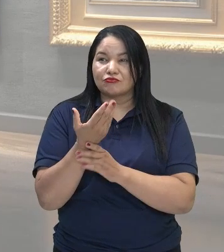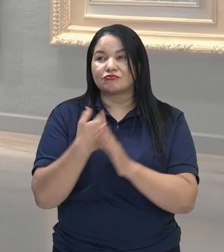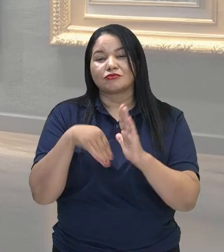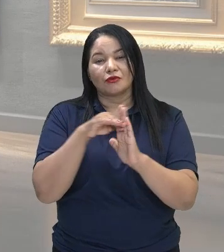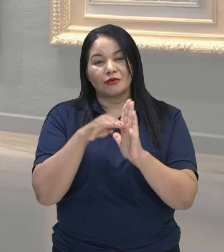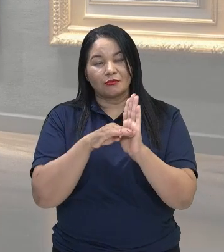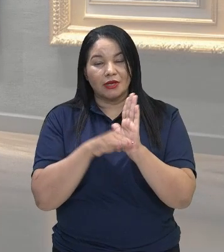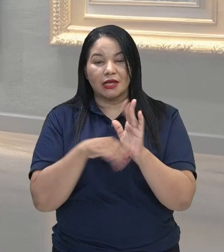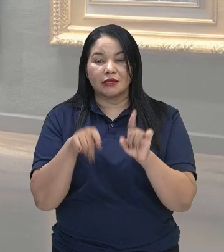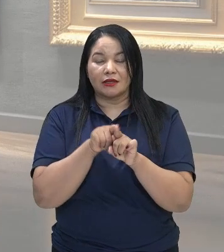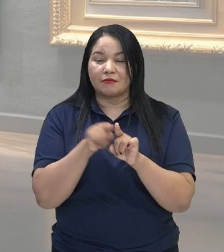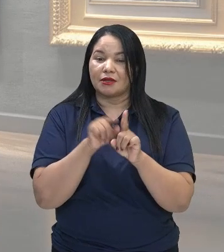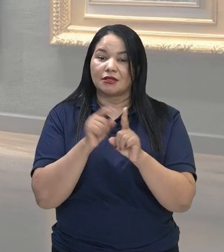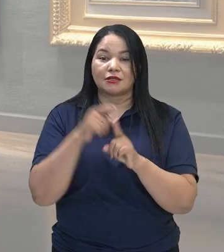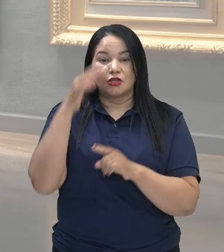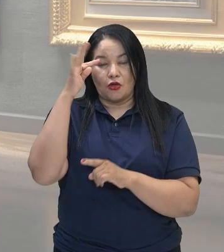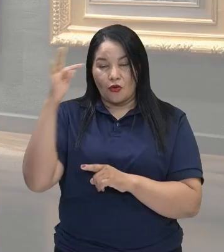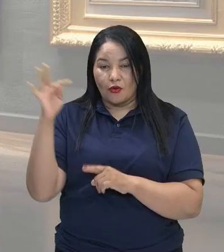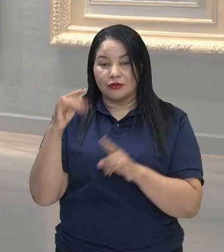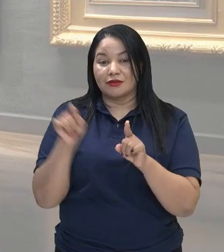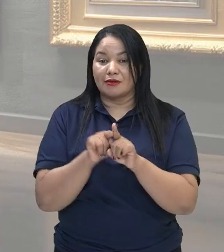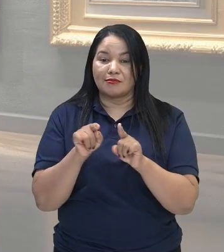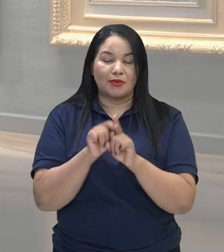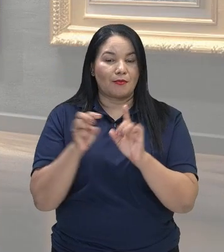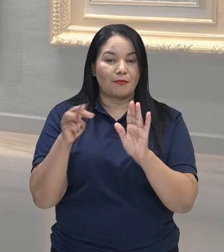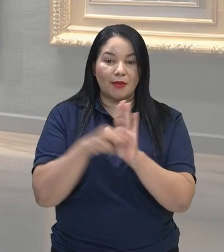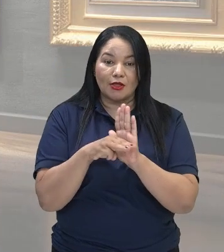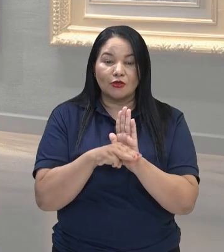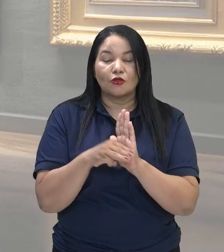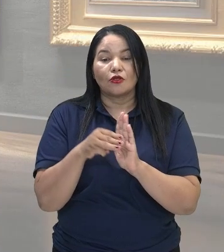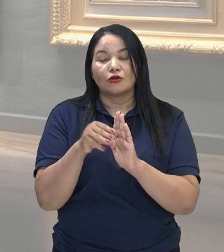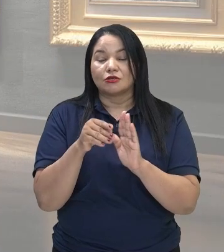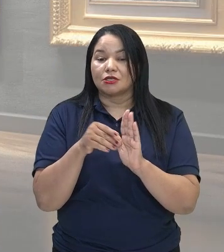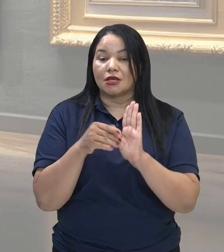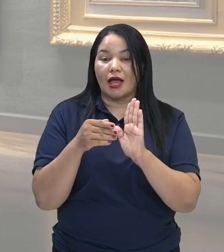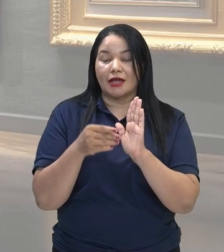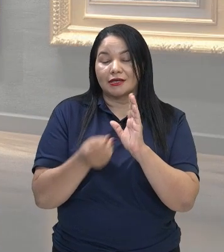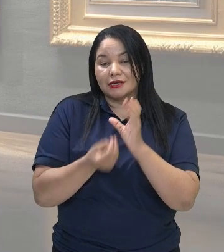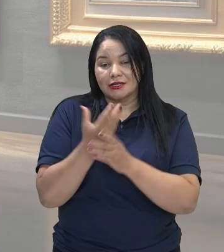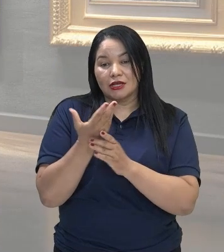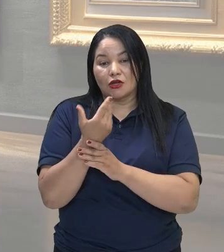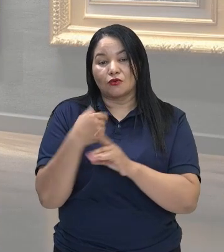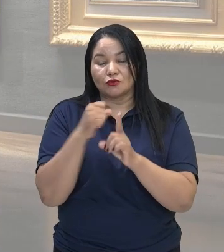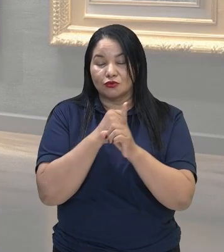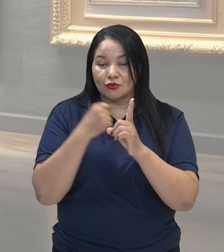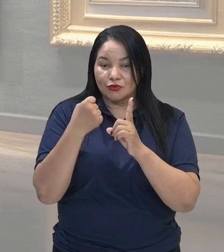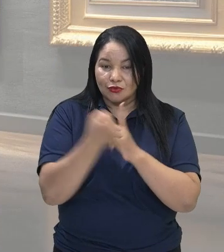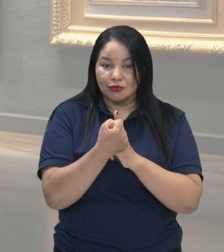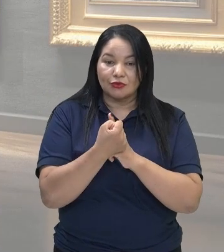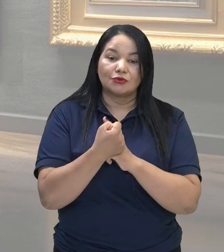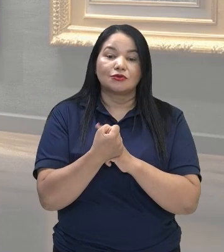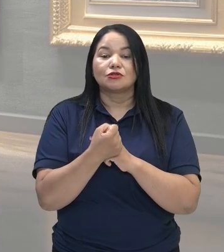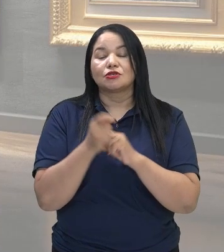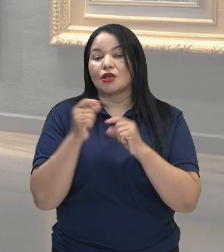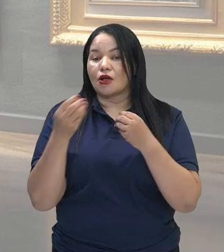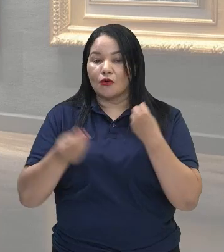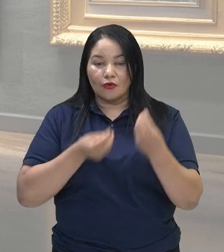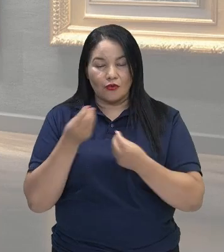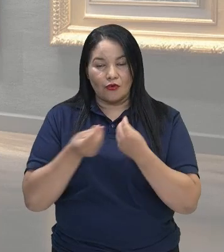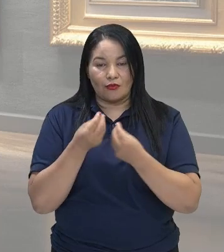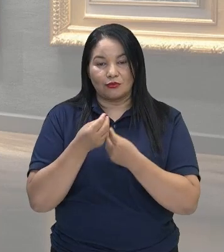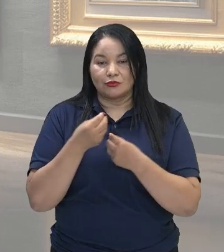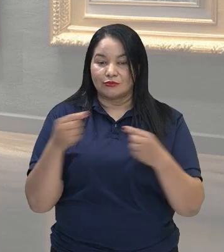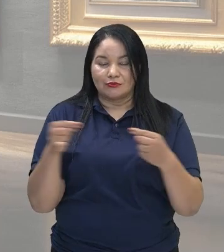os fundamentos metodológicos que estabeleceram a sociologia como uma